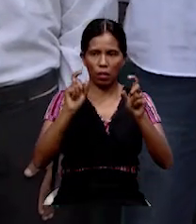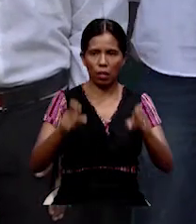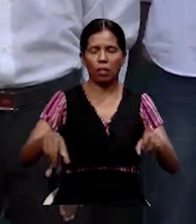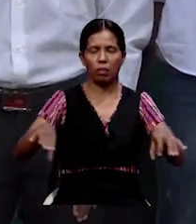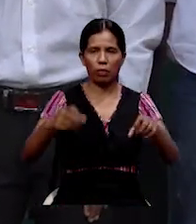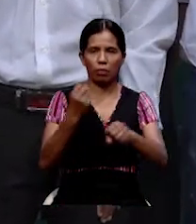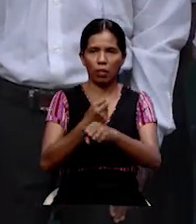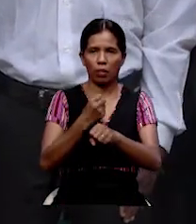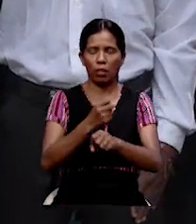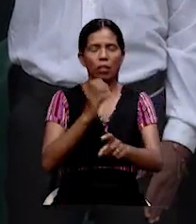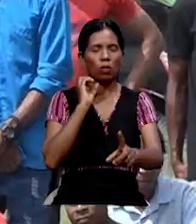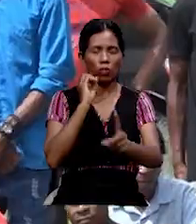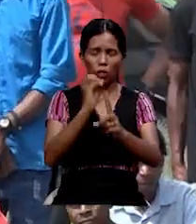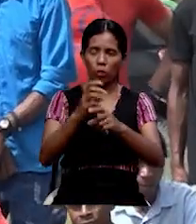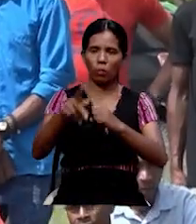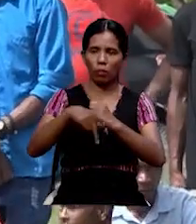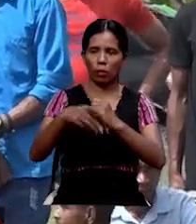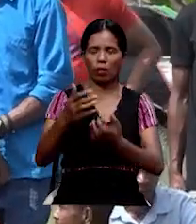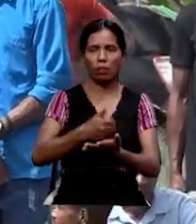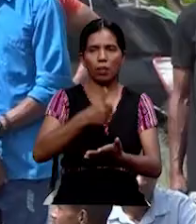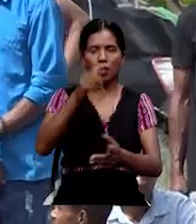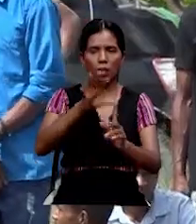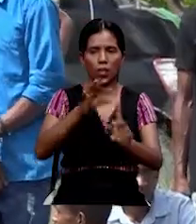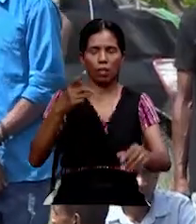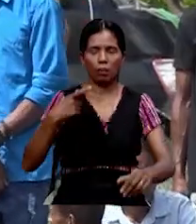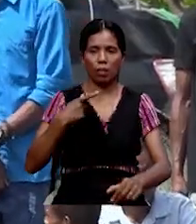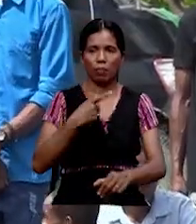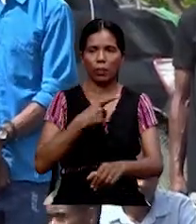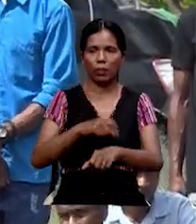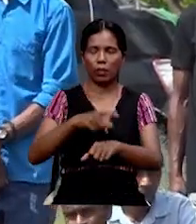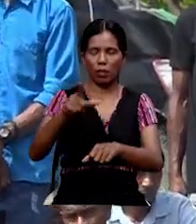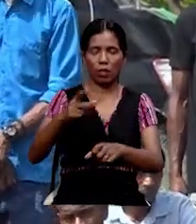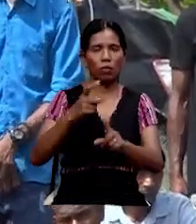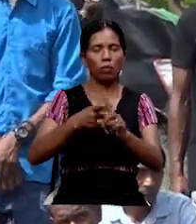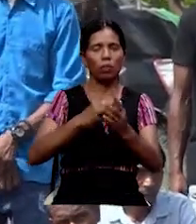alkansa objetivo partido nian manan i elisaun parlamentar fulan mayu mai.